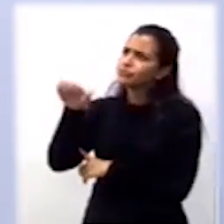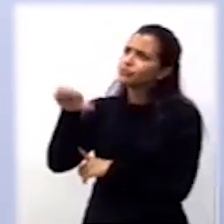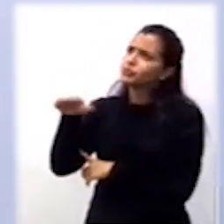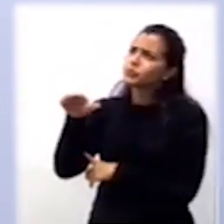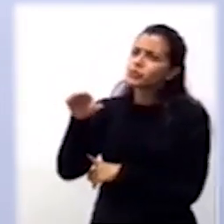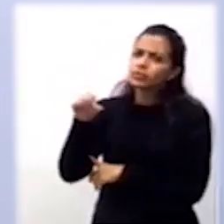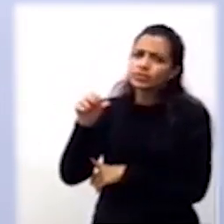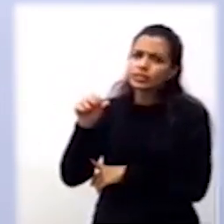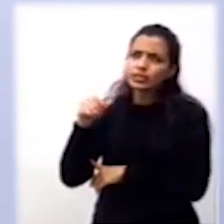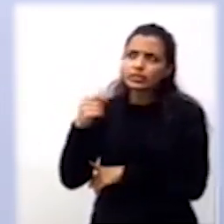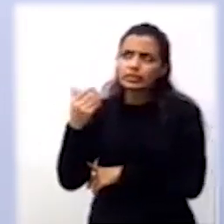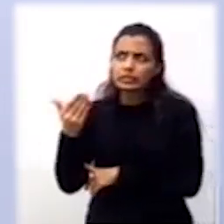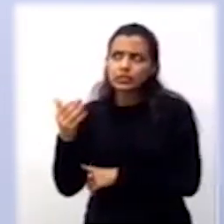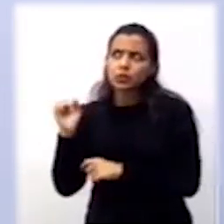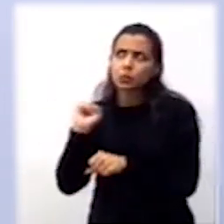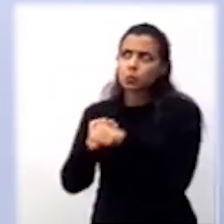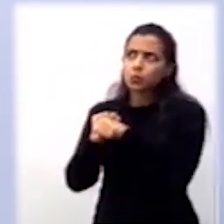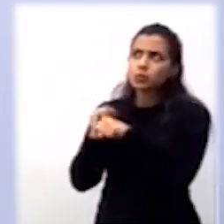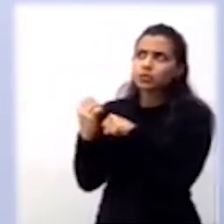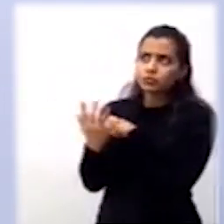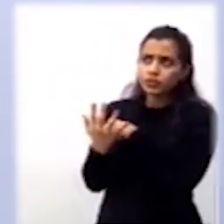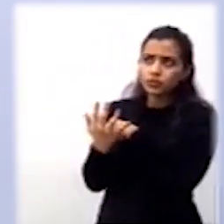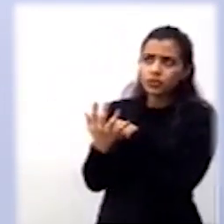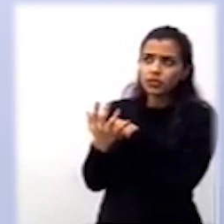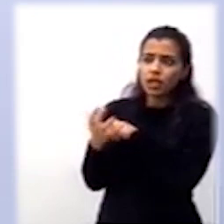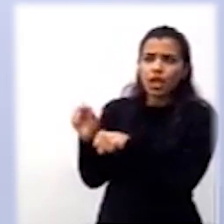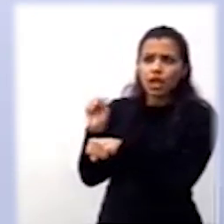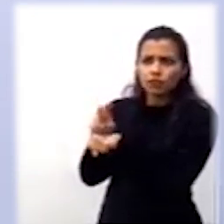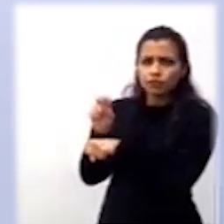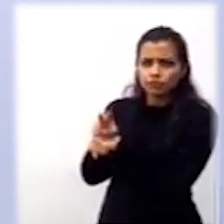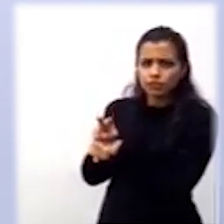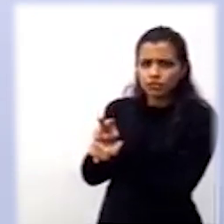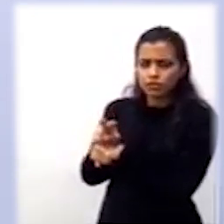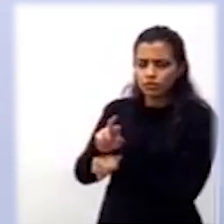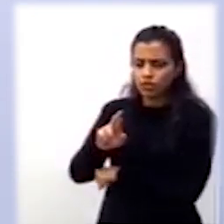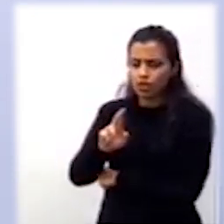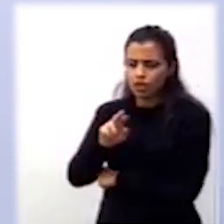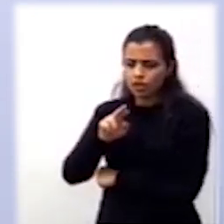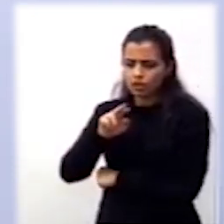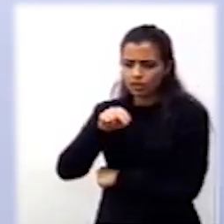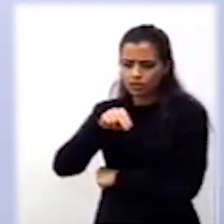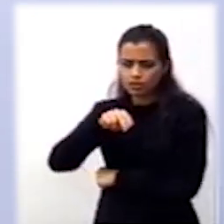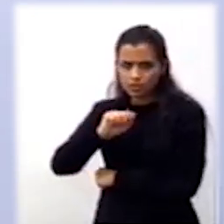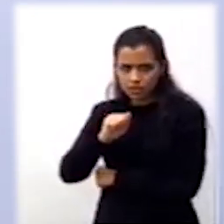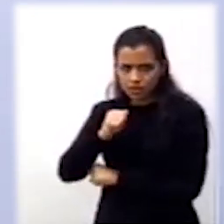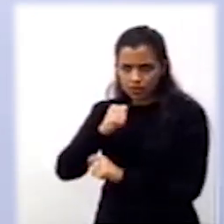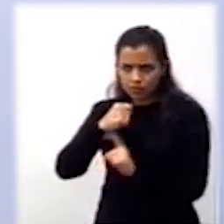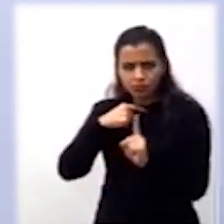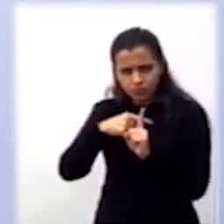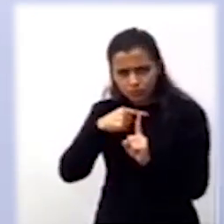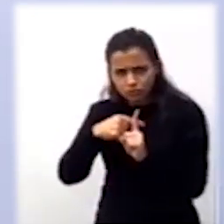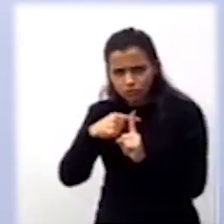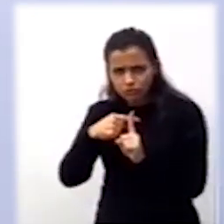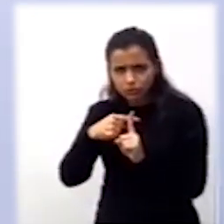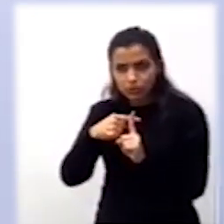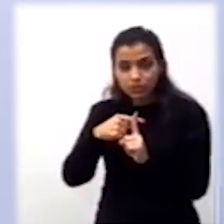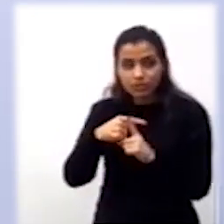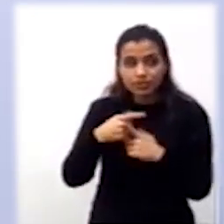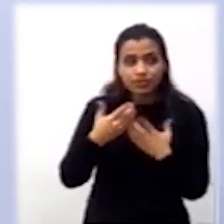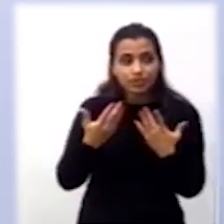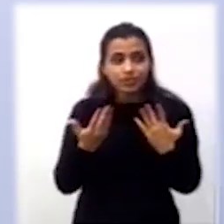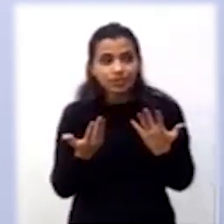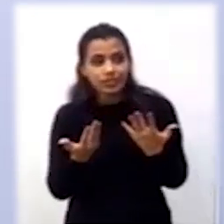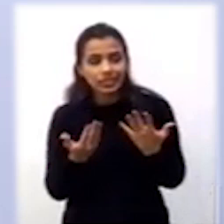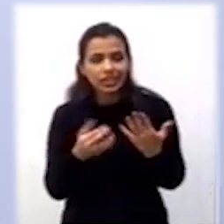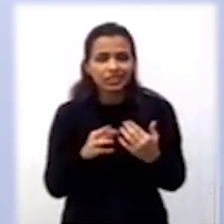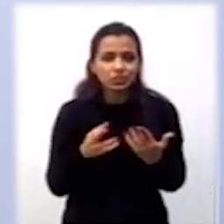que o coronavírus, ele é um vírus de RNA positivo. E sem brincadeira, eu não consigo muito diferenciar